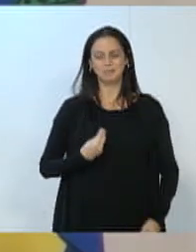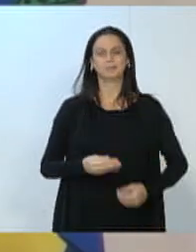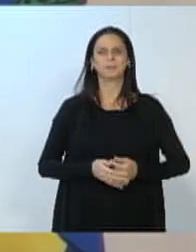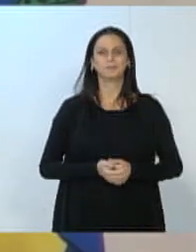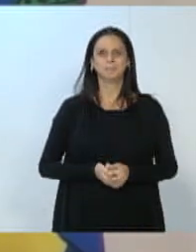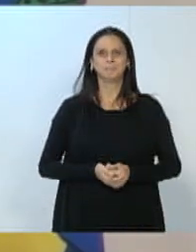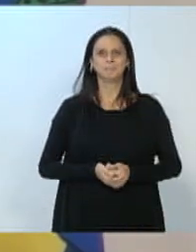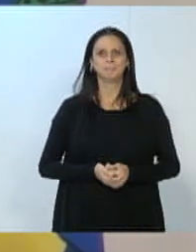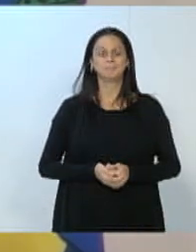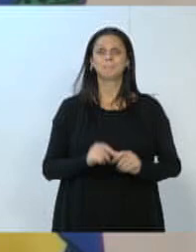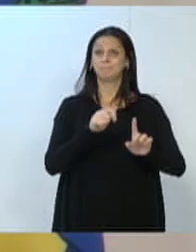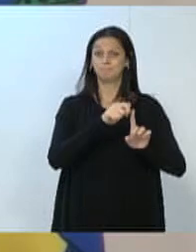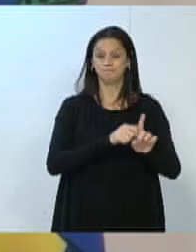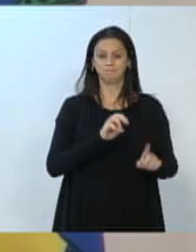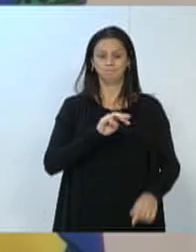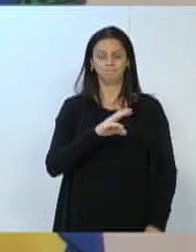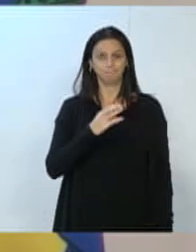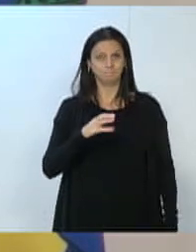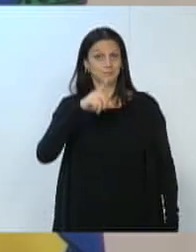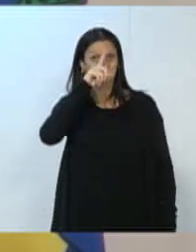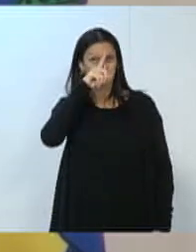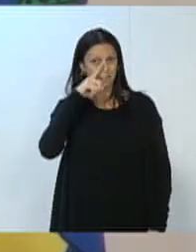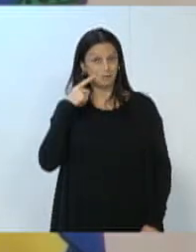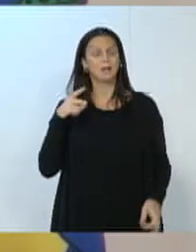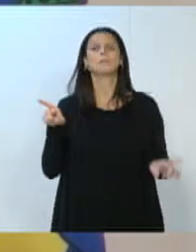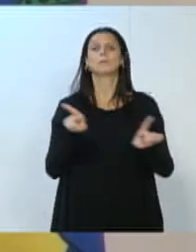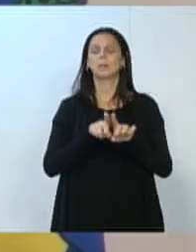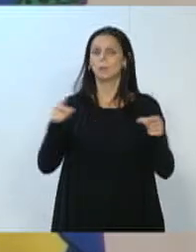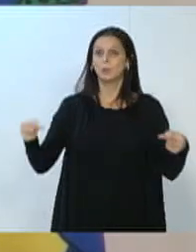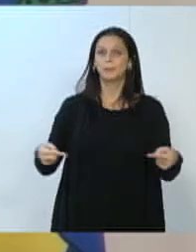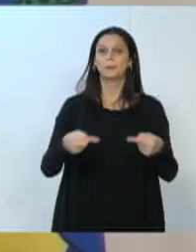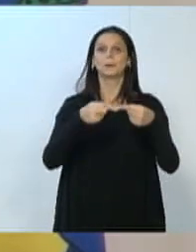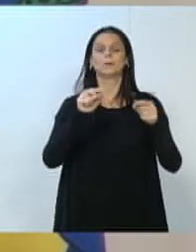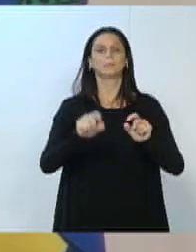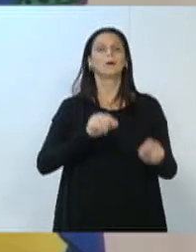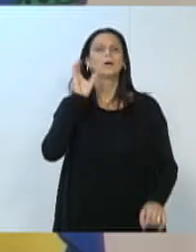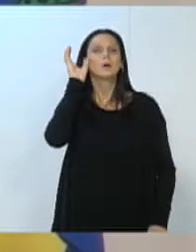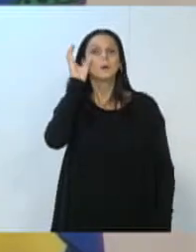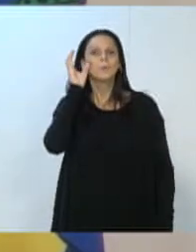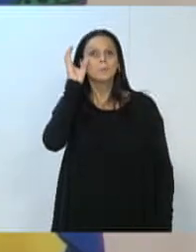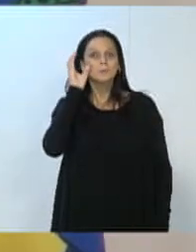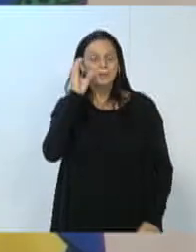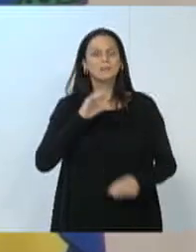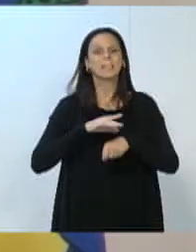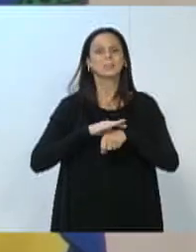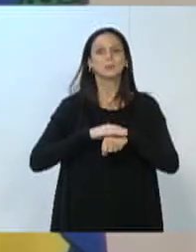o mês de março Amarelo também destinado a conscientização da endometriose obrigada